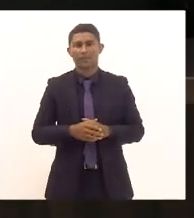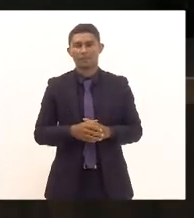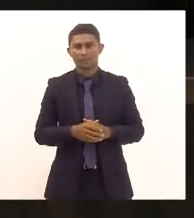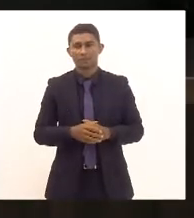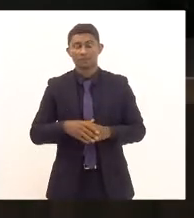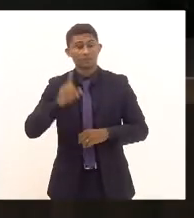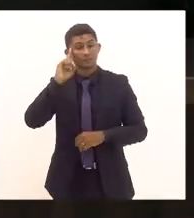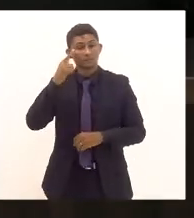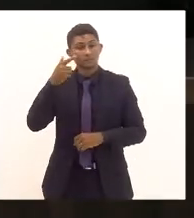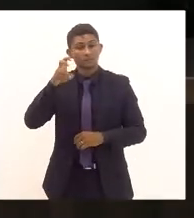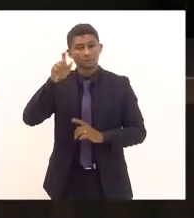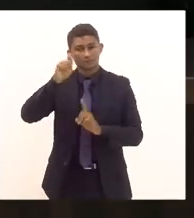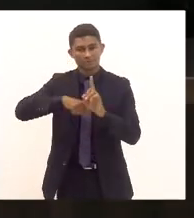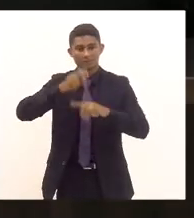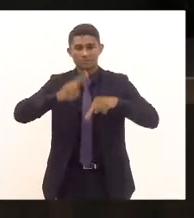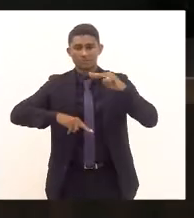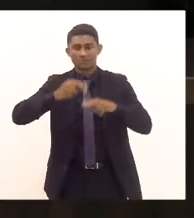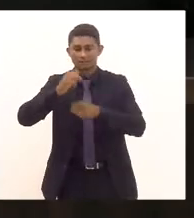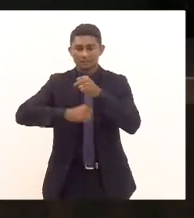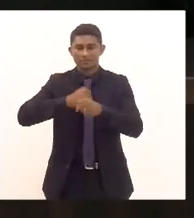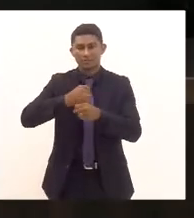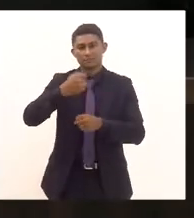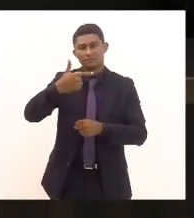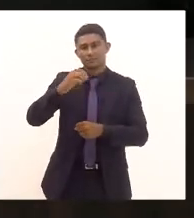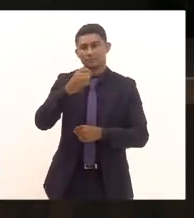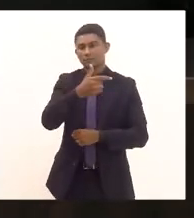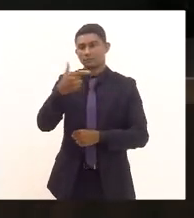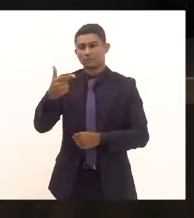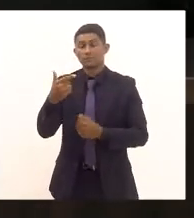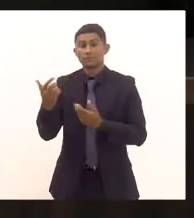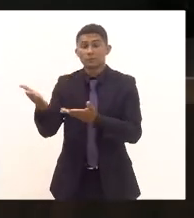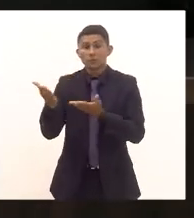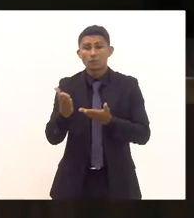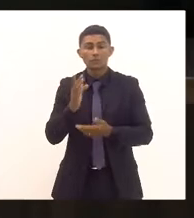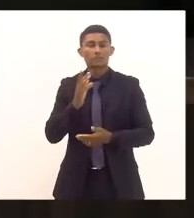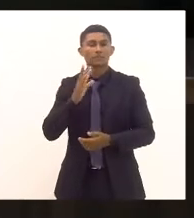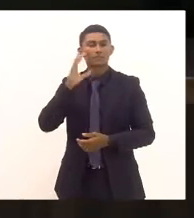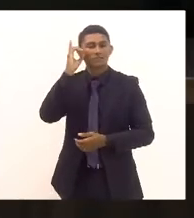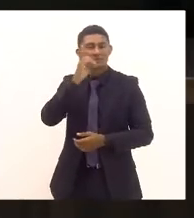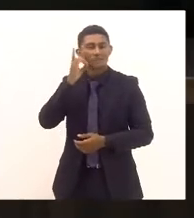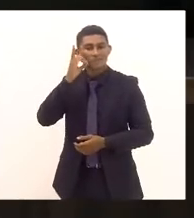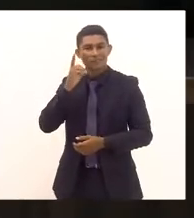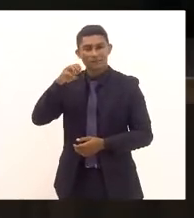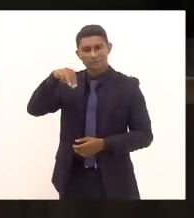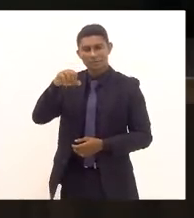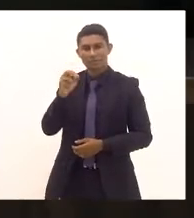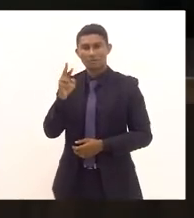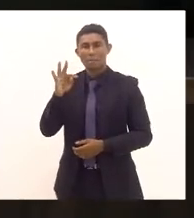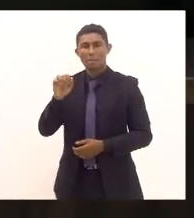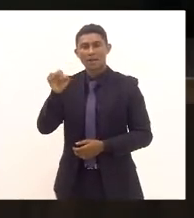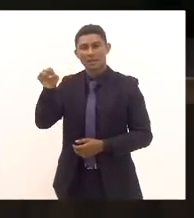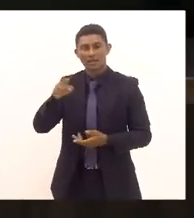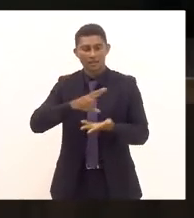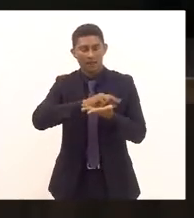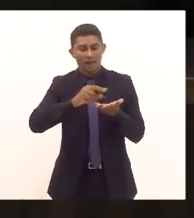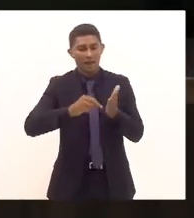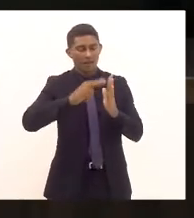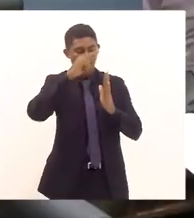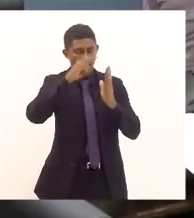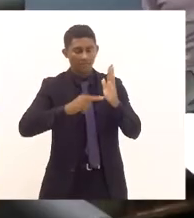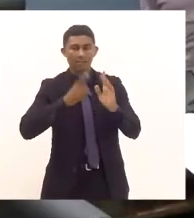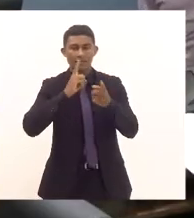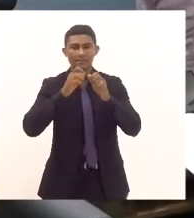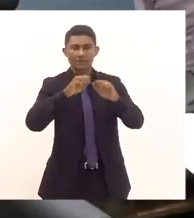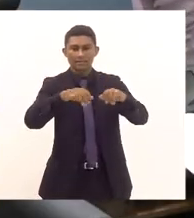sessão extraordinária do dia quinze de julho de 22 presidência convida a deputada Martha Rocha para fazer a leitura da ata da sessão